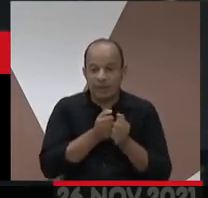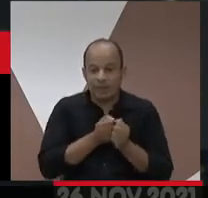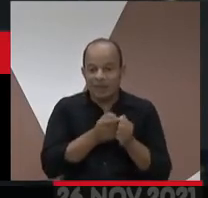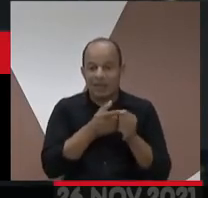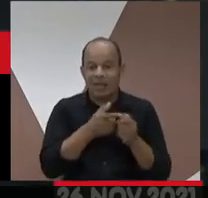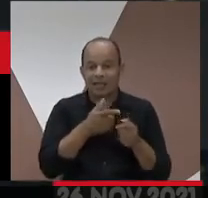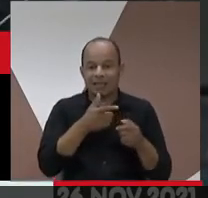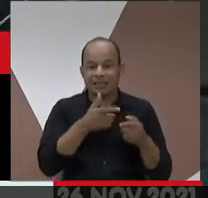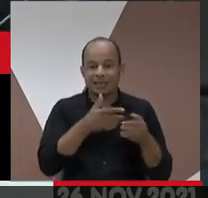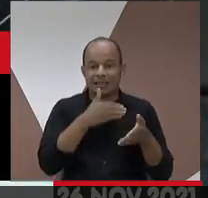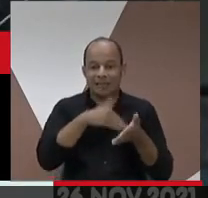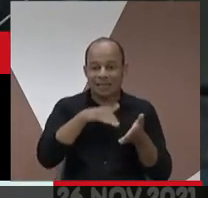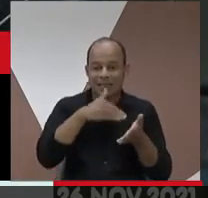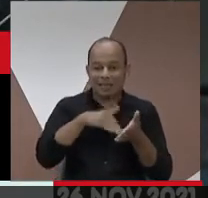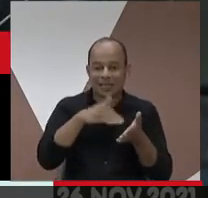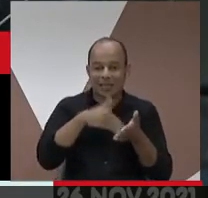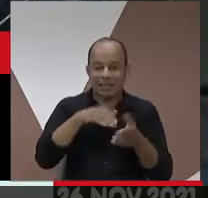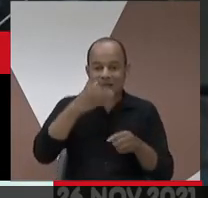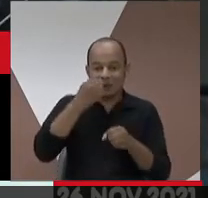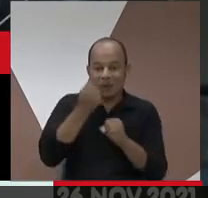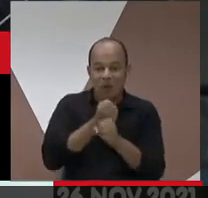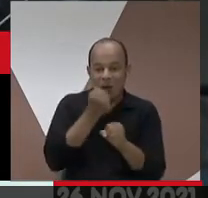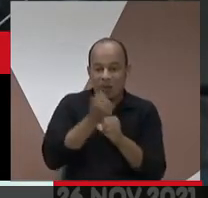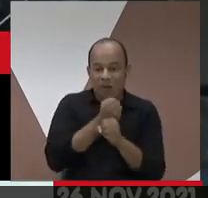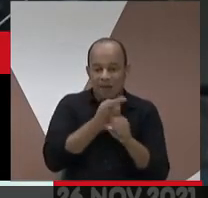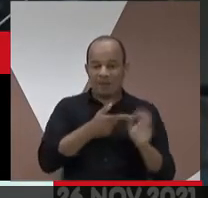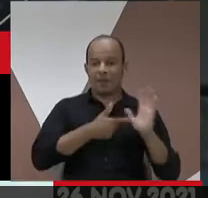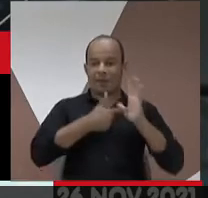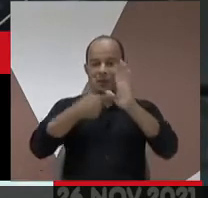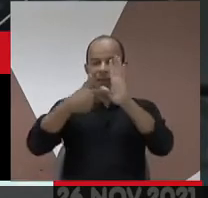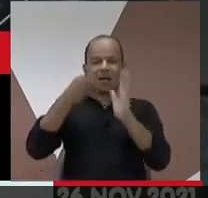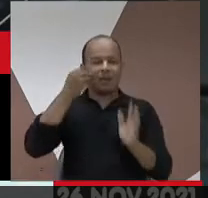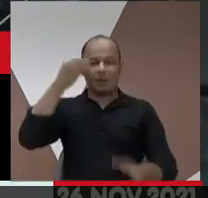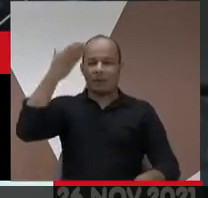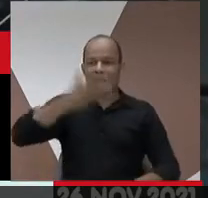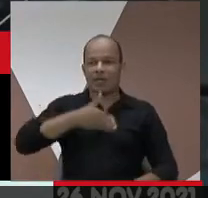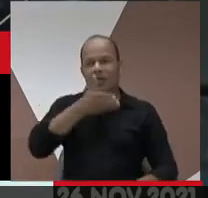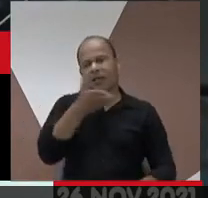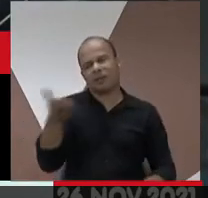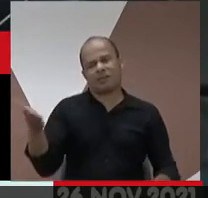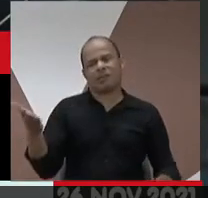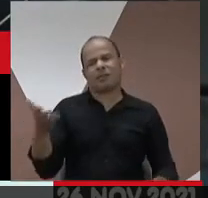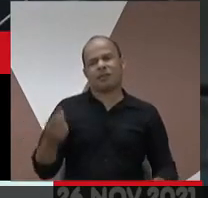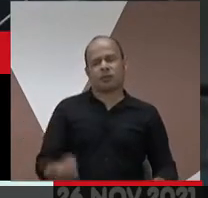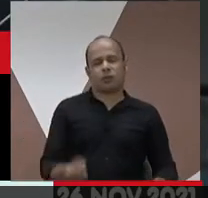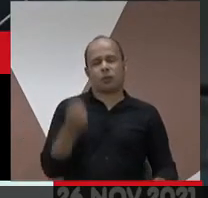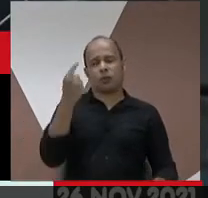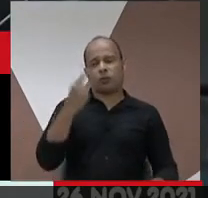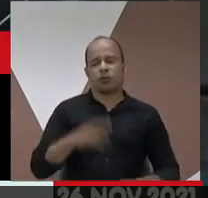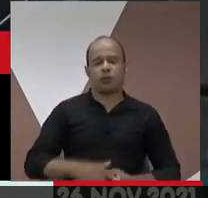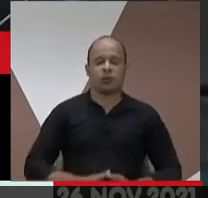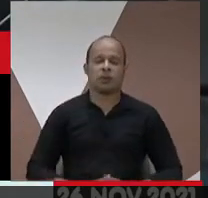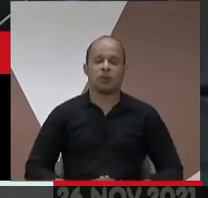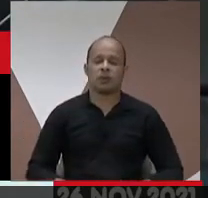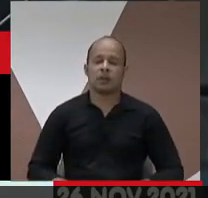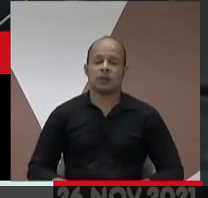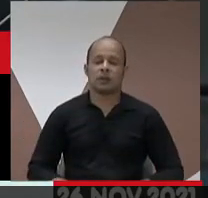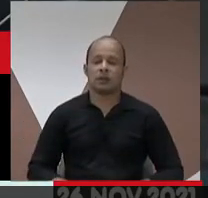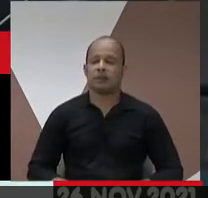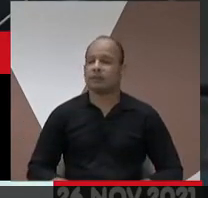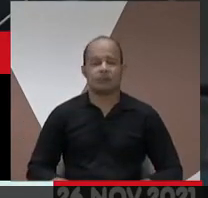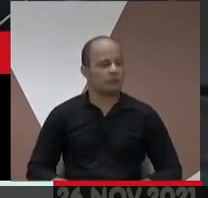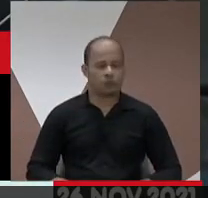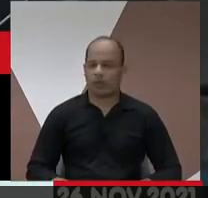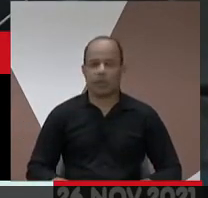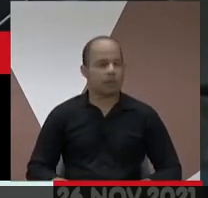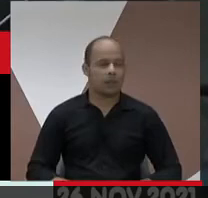deram transparência a isso. Isso é um absurdo. Eu chamo a atenção do governador, porque não tem como qualificar, não